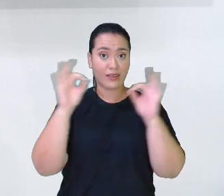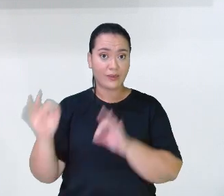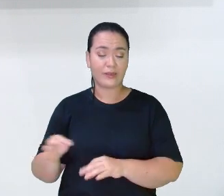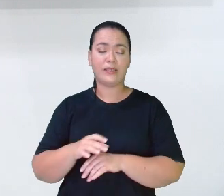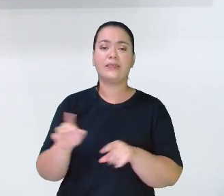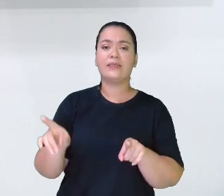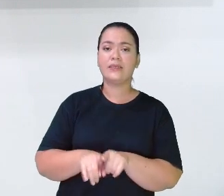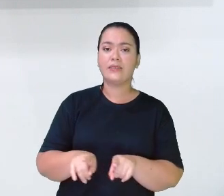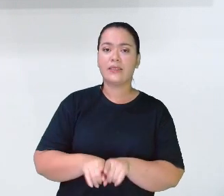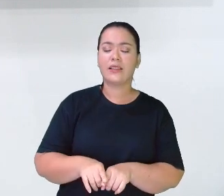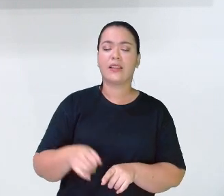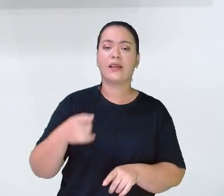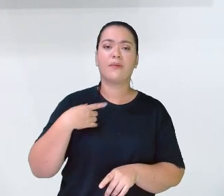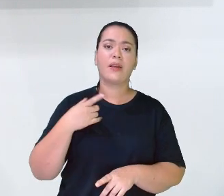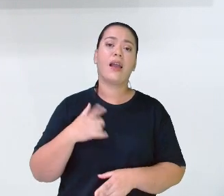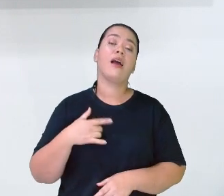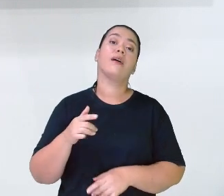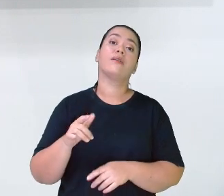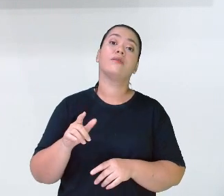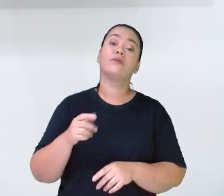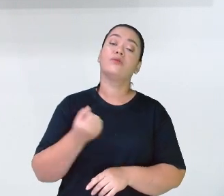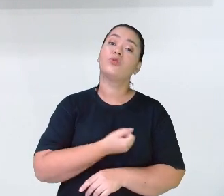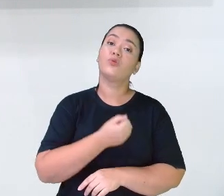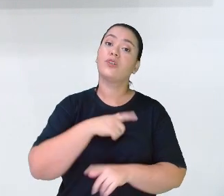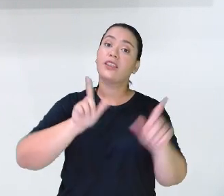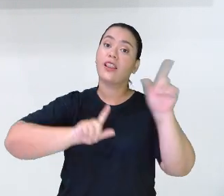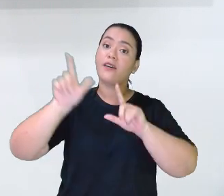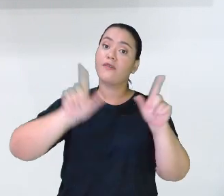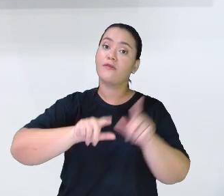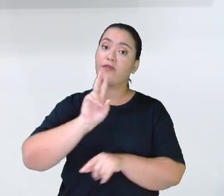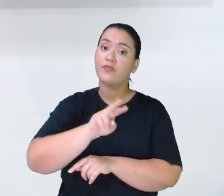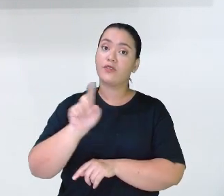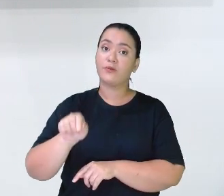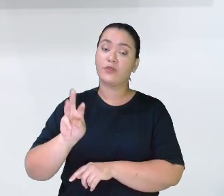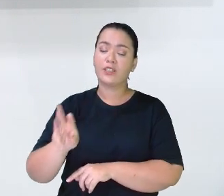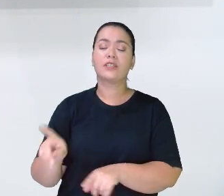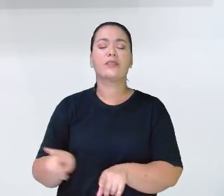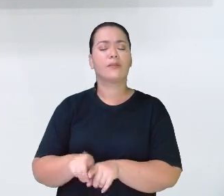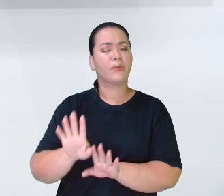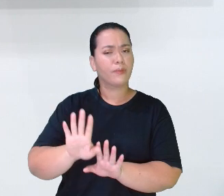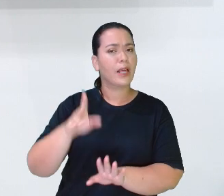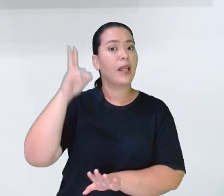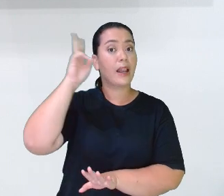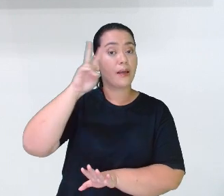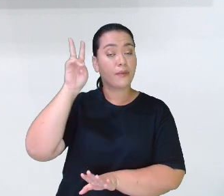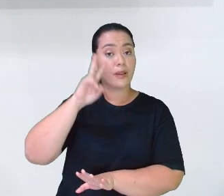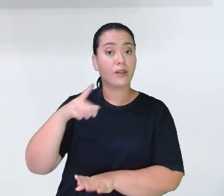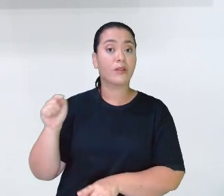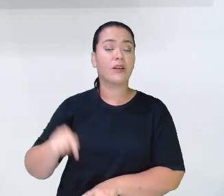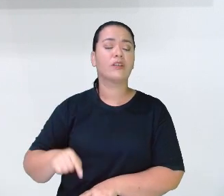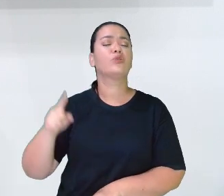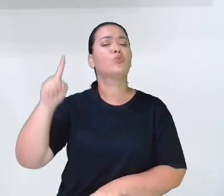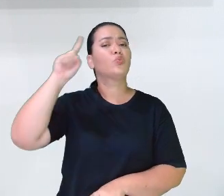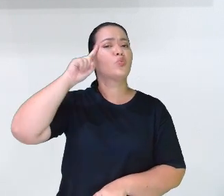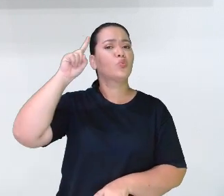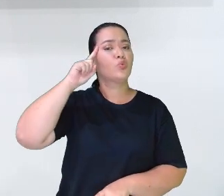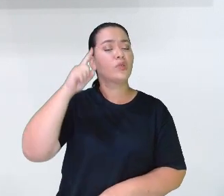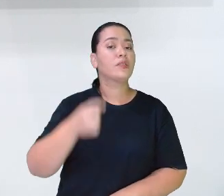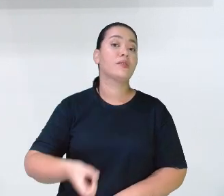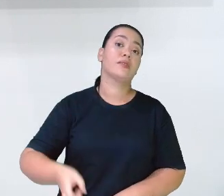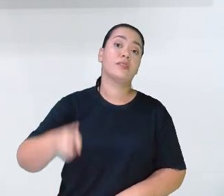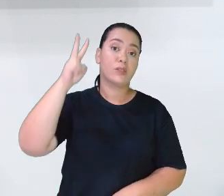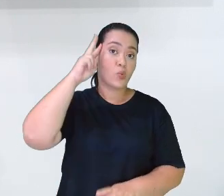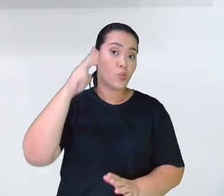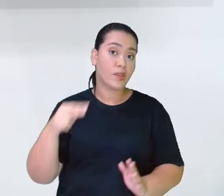o pessoal que está assistindo a gente pelo canal 22.3, muito obrigada. Lembrando que estamos aqui todos os dias, de segunda